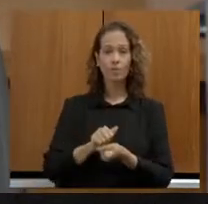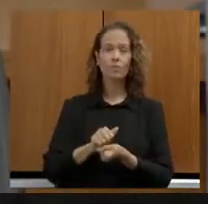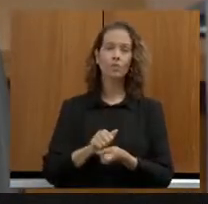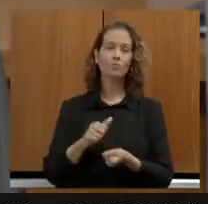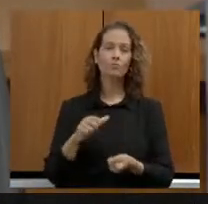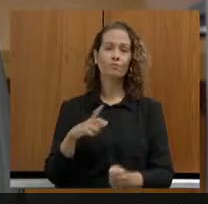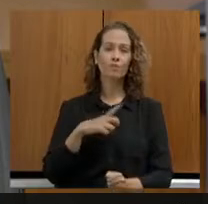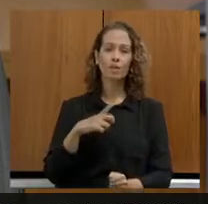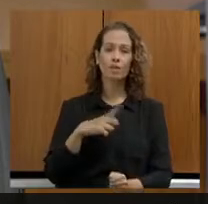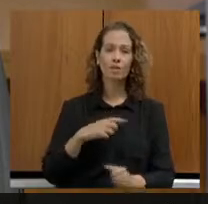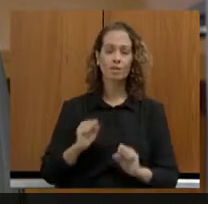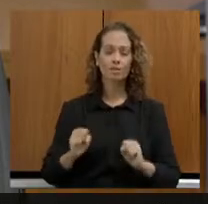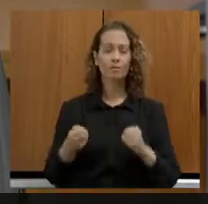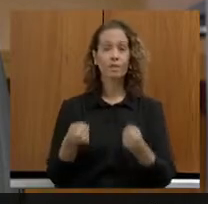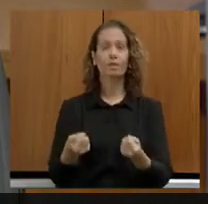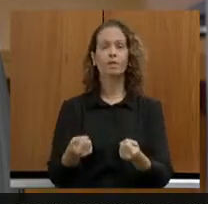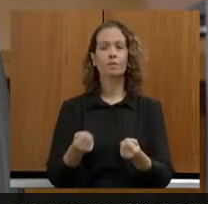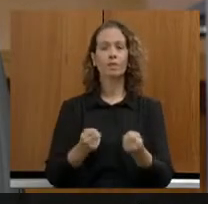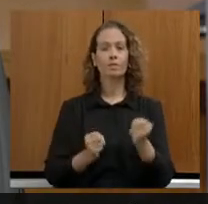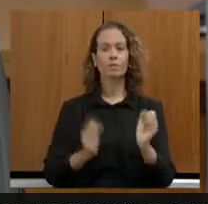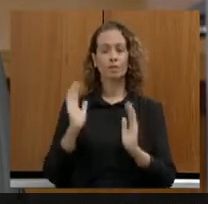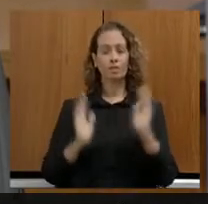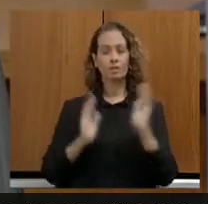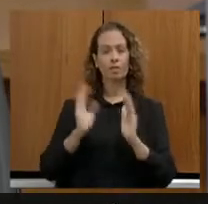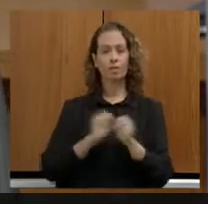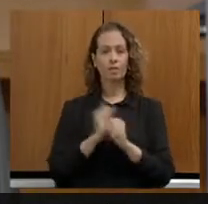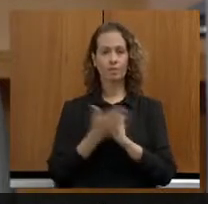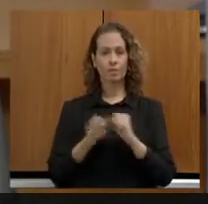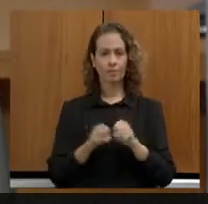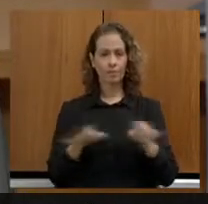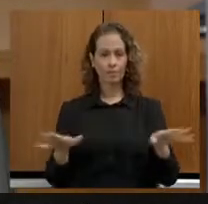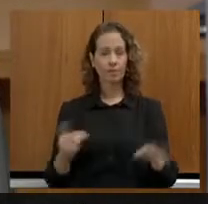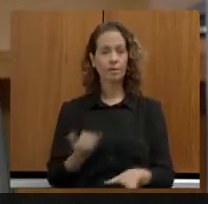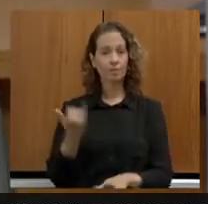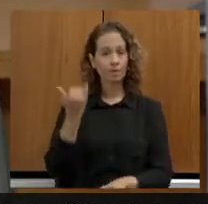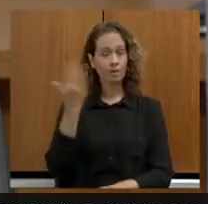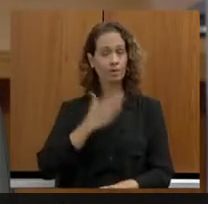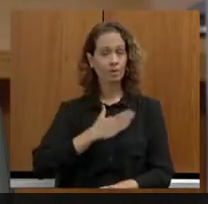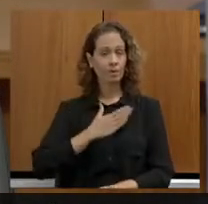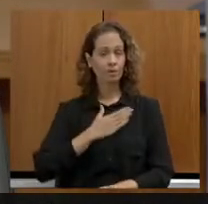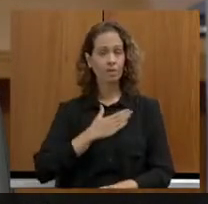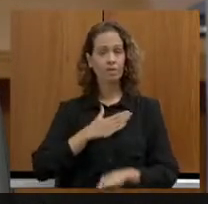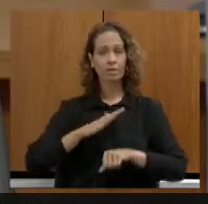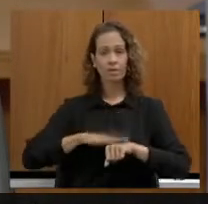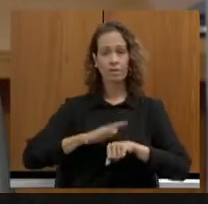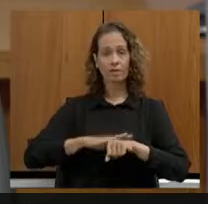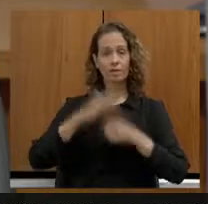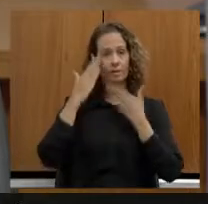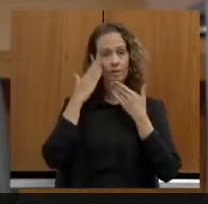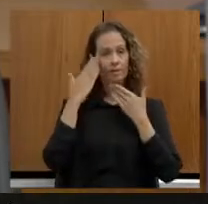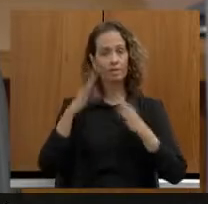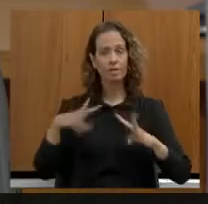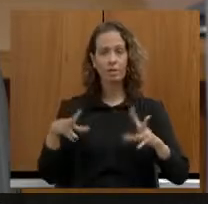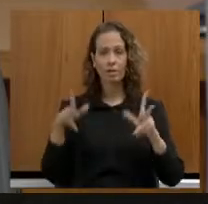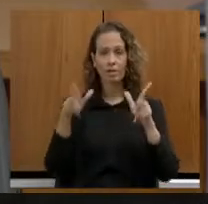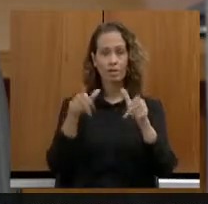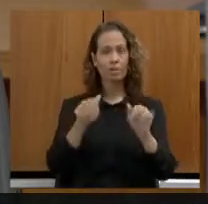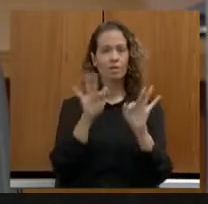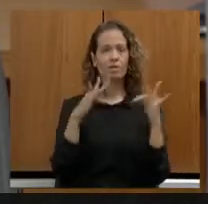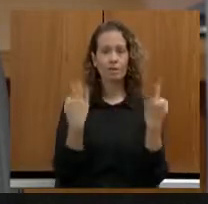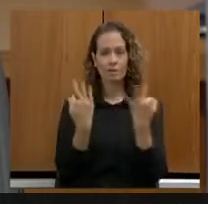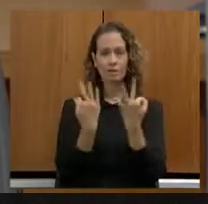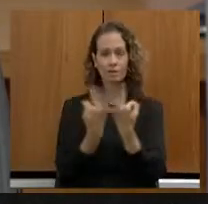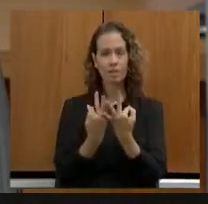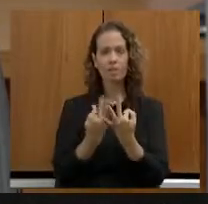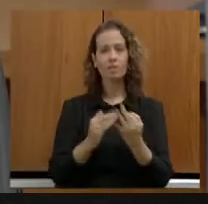pandemia é algo muito importante para mim fazer prestar esse agradecimento a todas as famílias